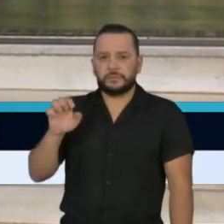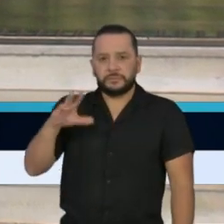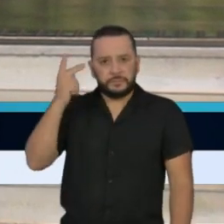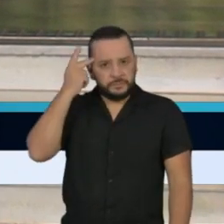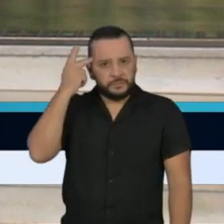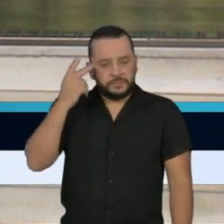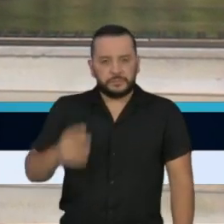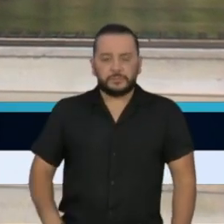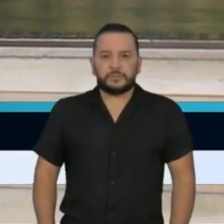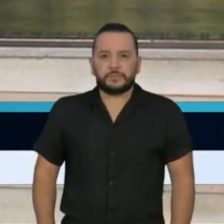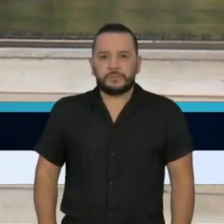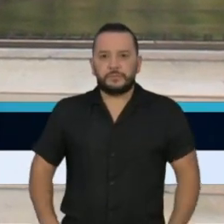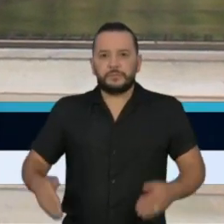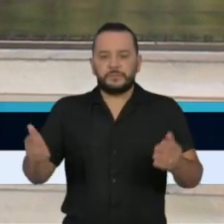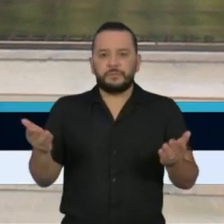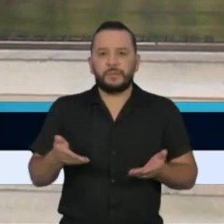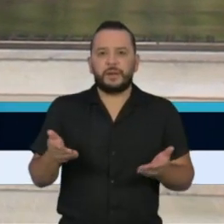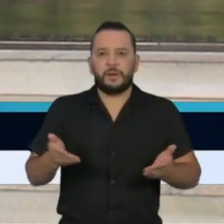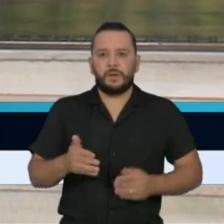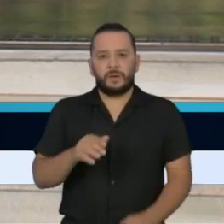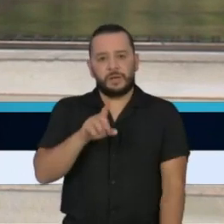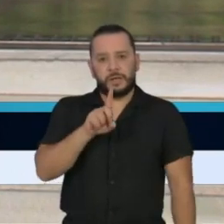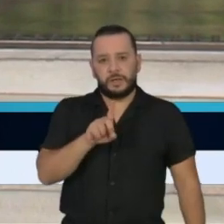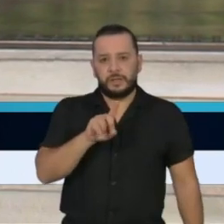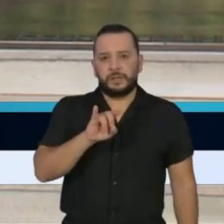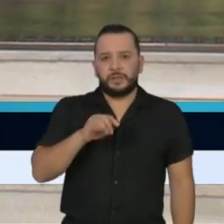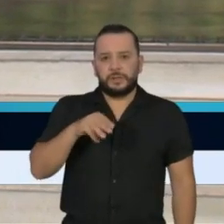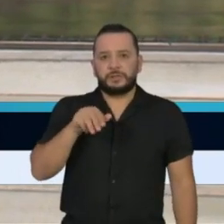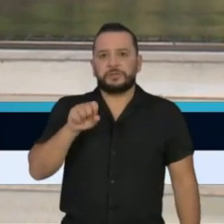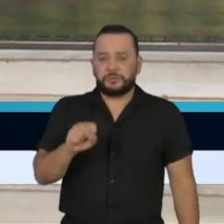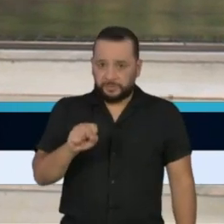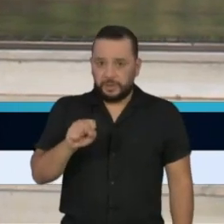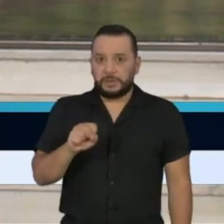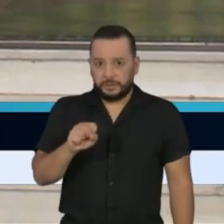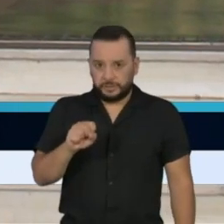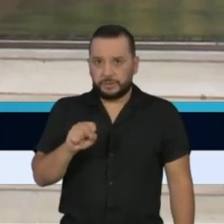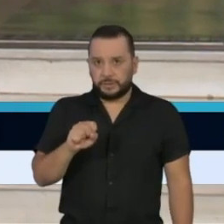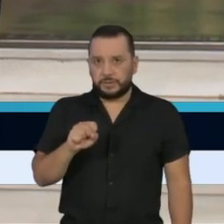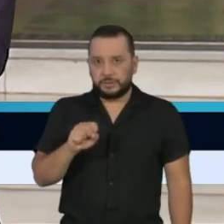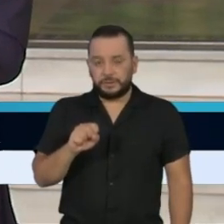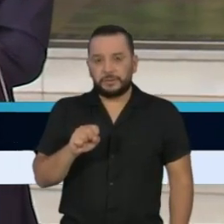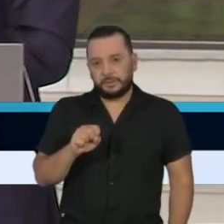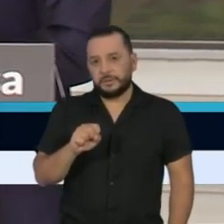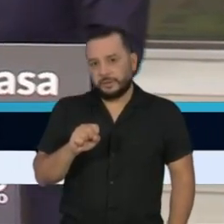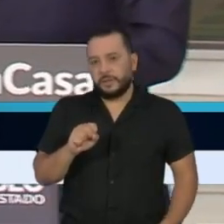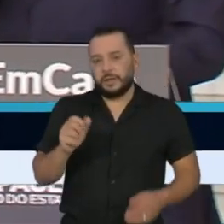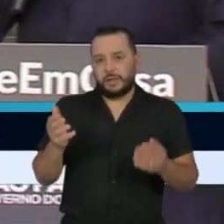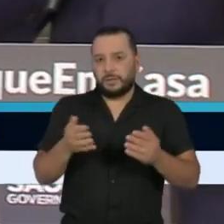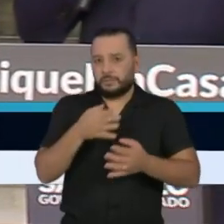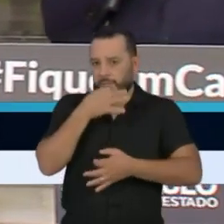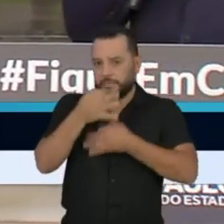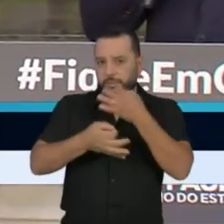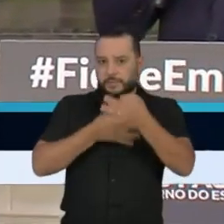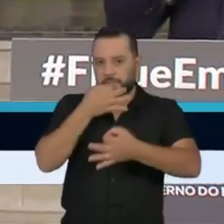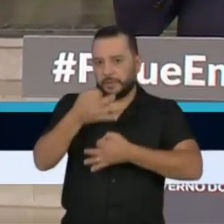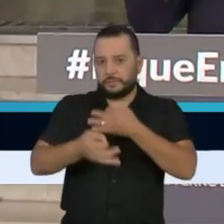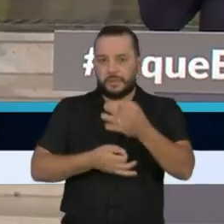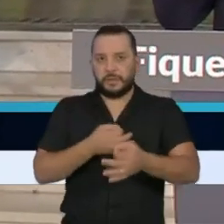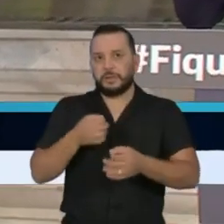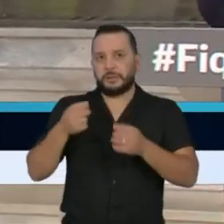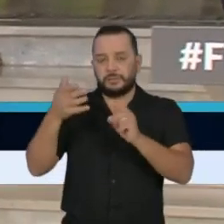pedir agora ao Dimas Covas, ao doutor Dimas, que faça, na sua breve intervenção, os